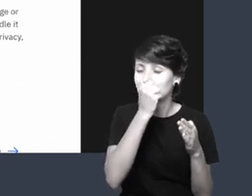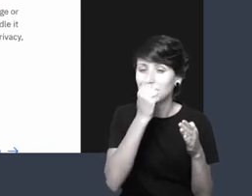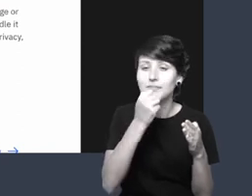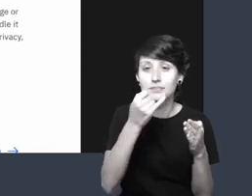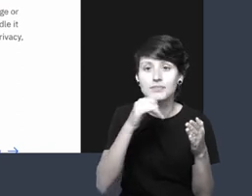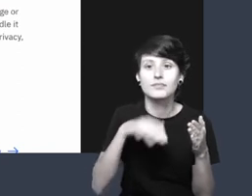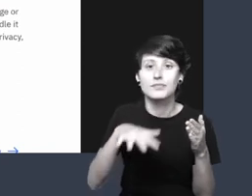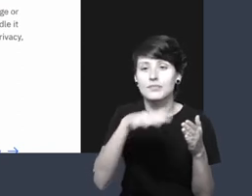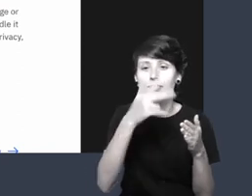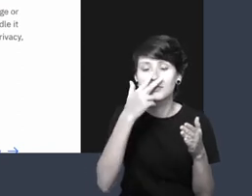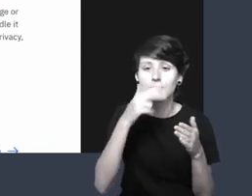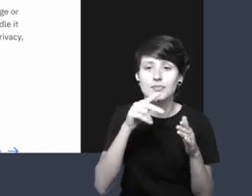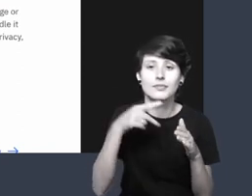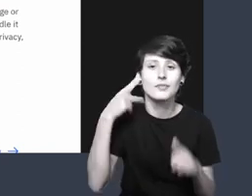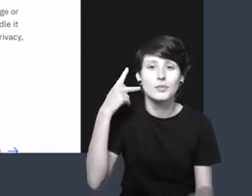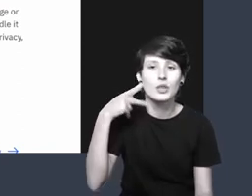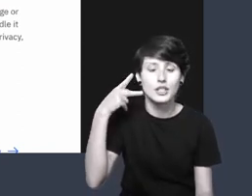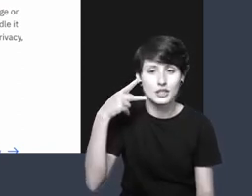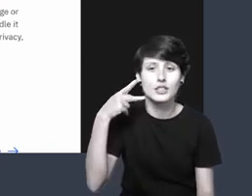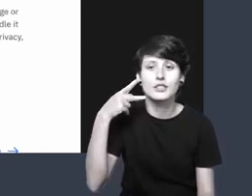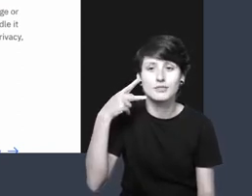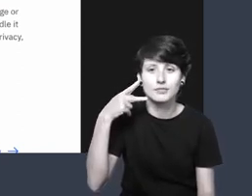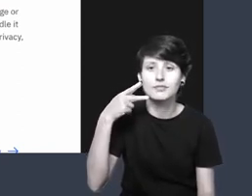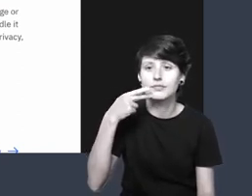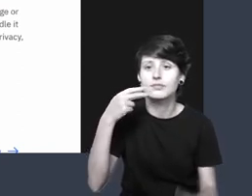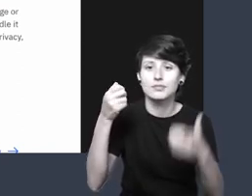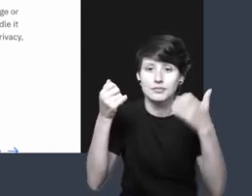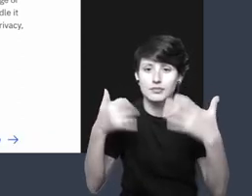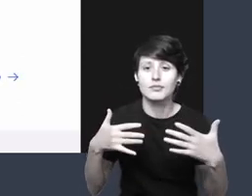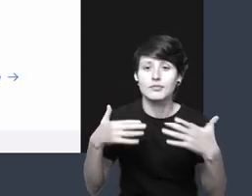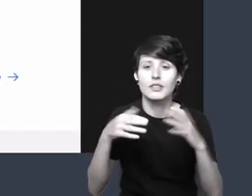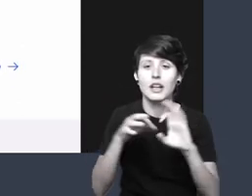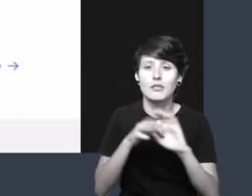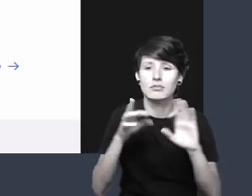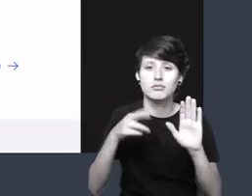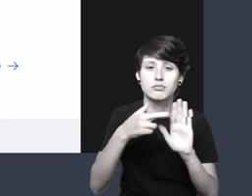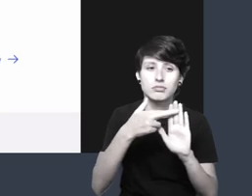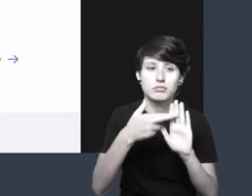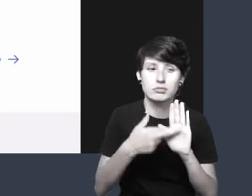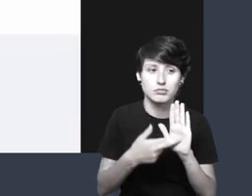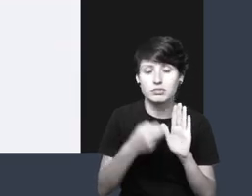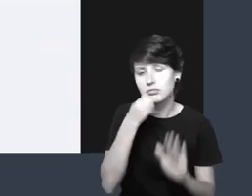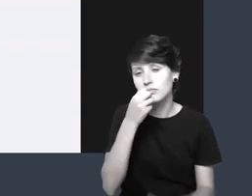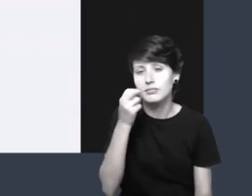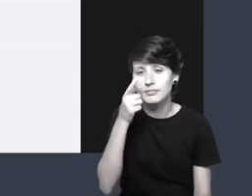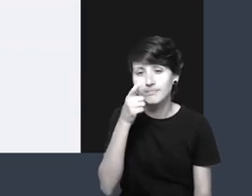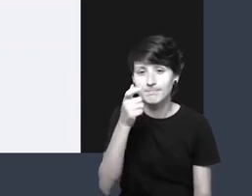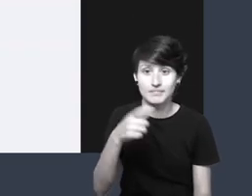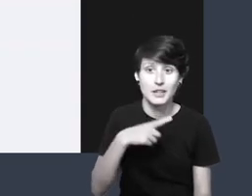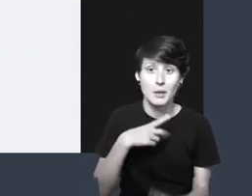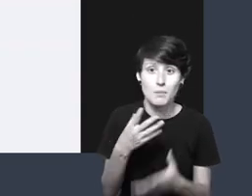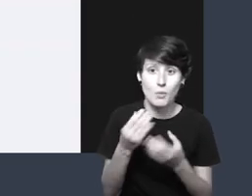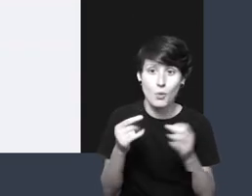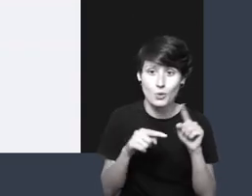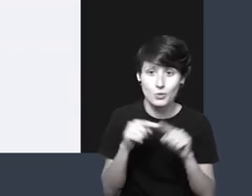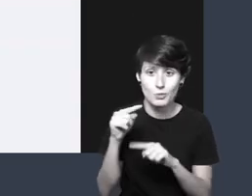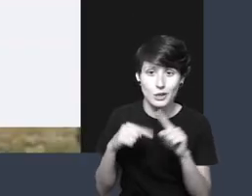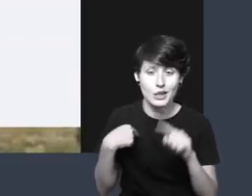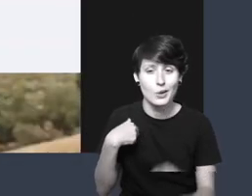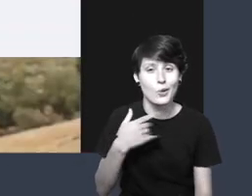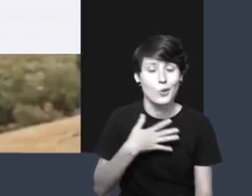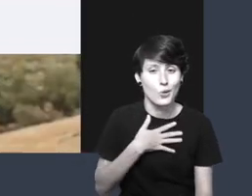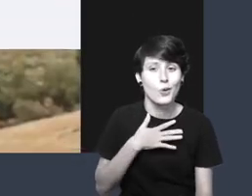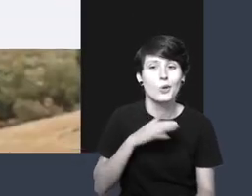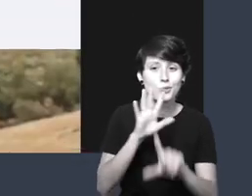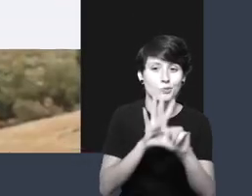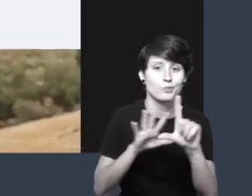aqui das políticas, né? Que fala um pouquinho das regulamentações. Muito interessante, tem muito material aqui. Eu gosto bastante dessa página, porque